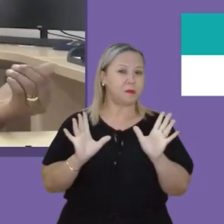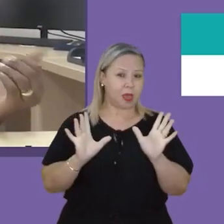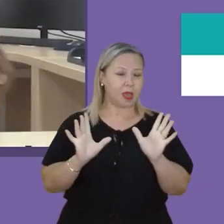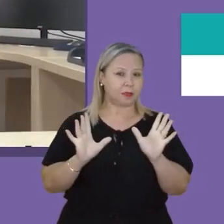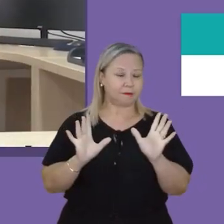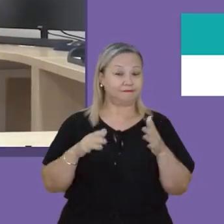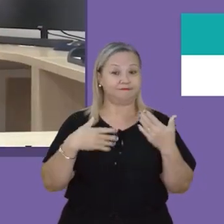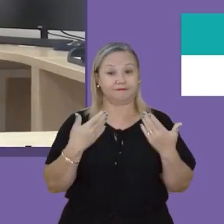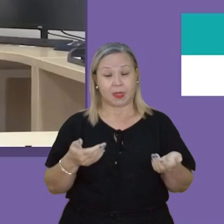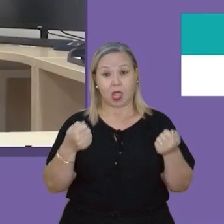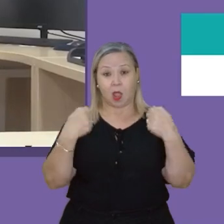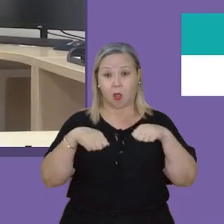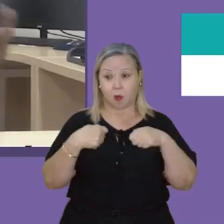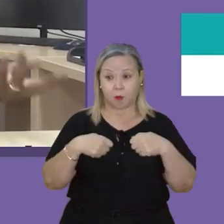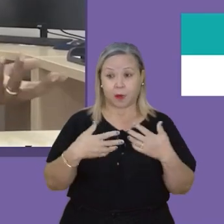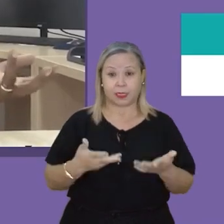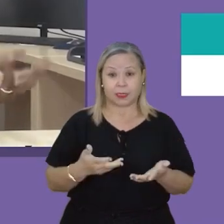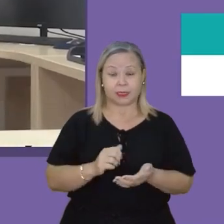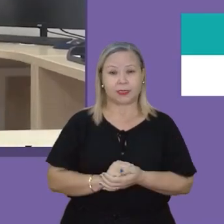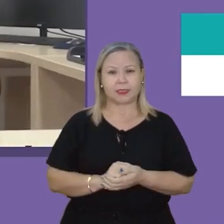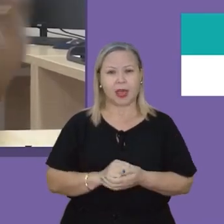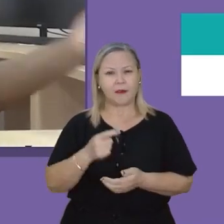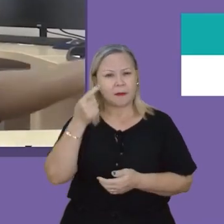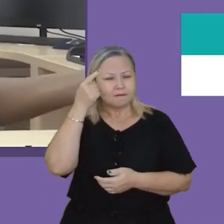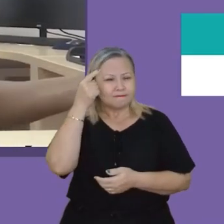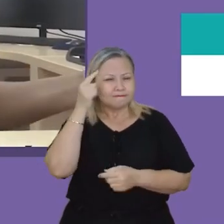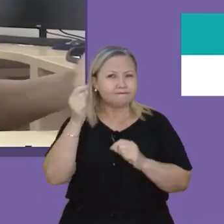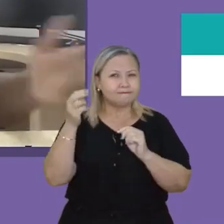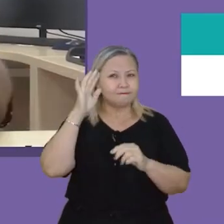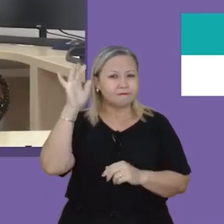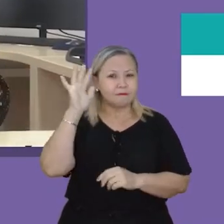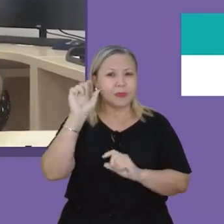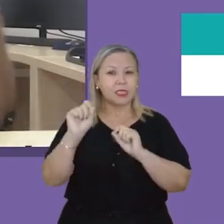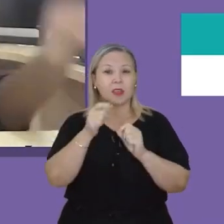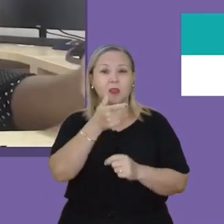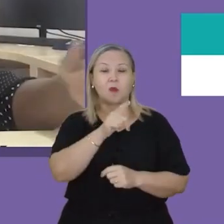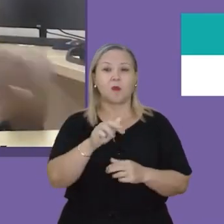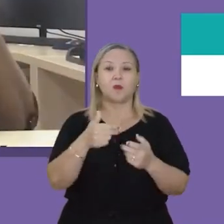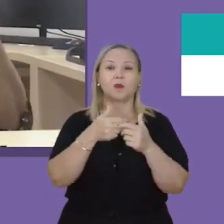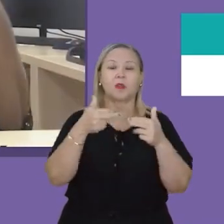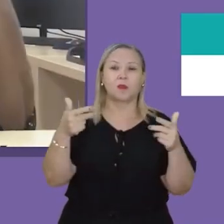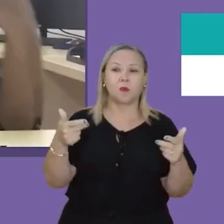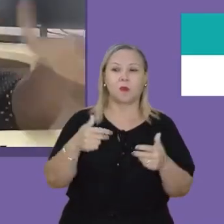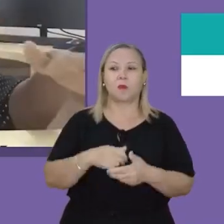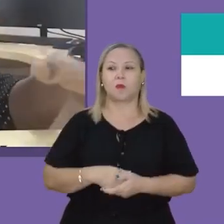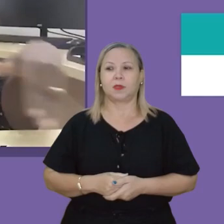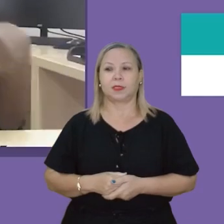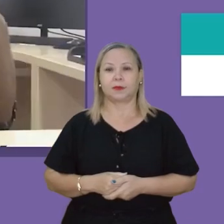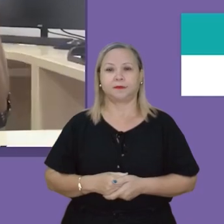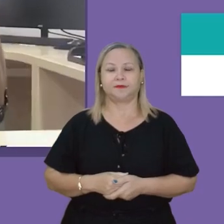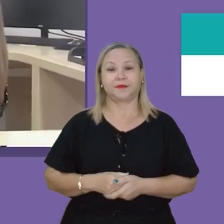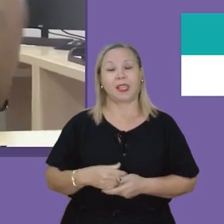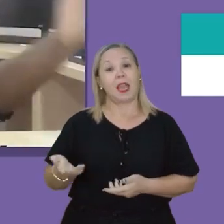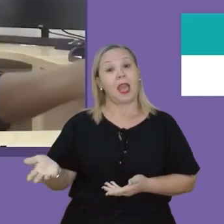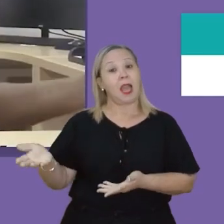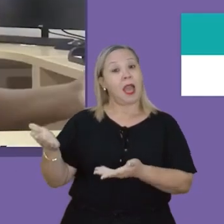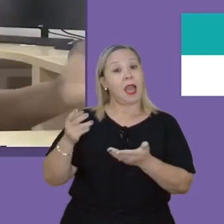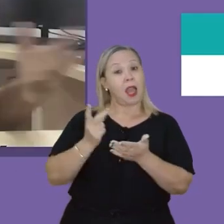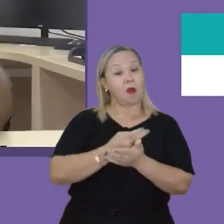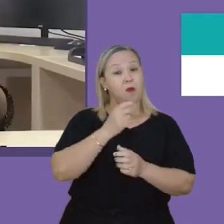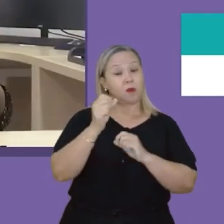preciso explorar uma outra coisa. Isso nós já conhecemos, veio o café, veio o açúcar,